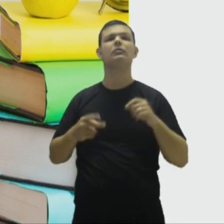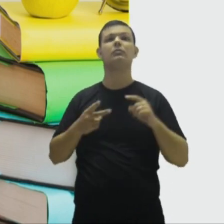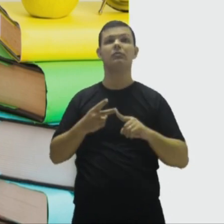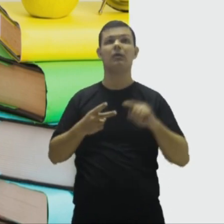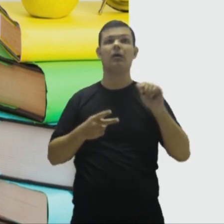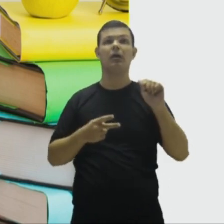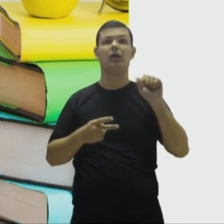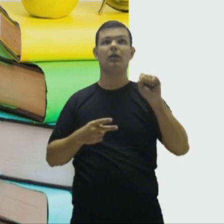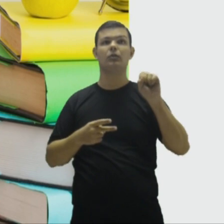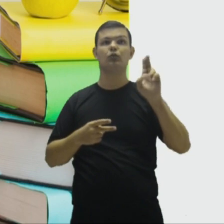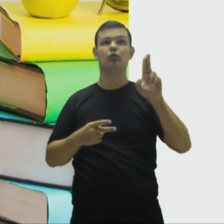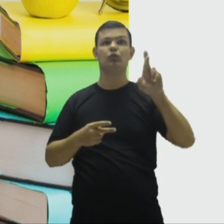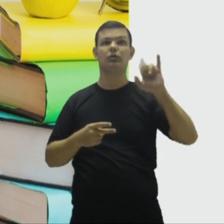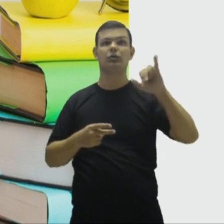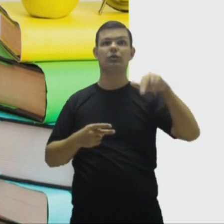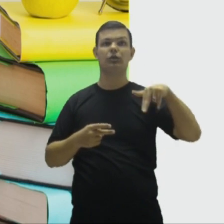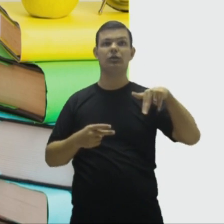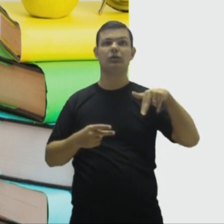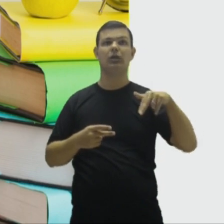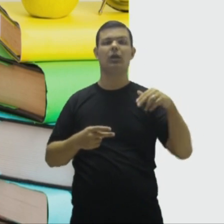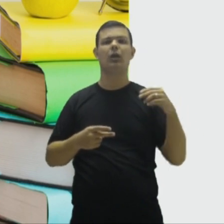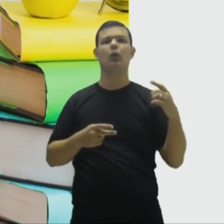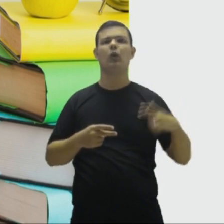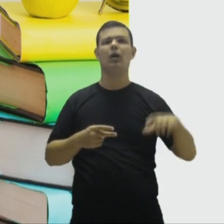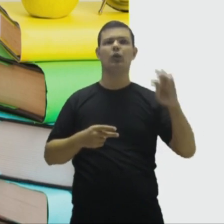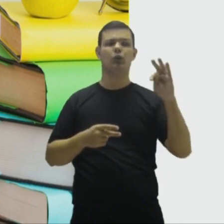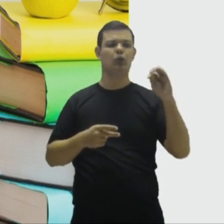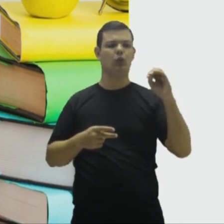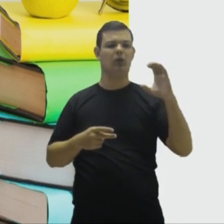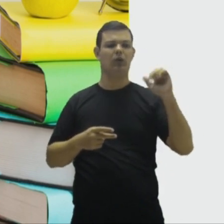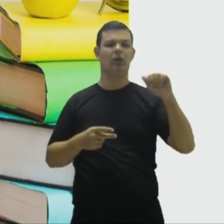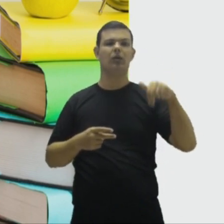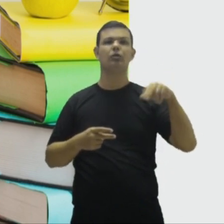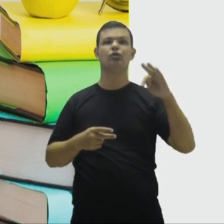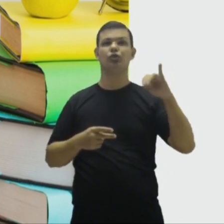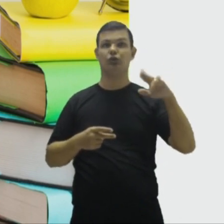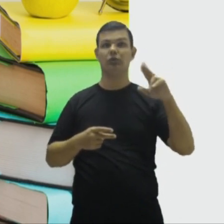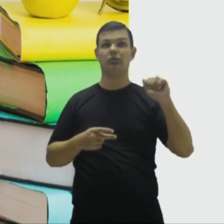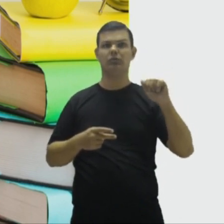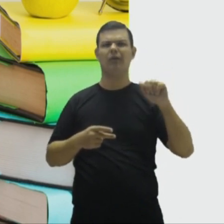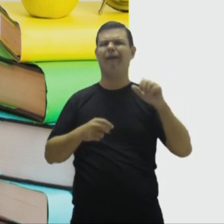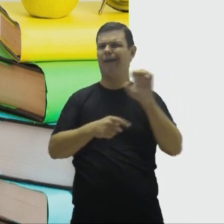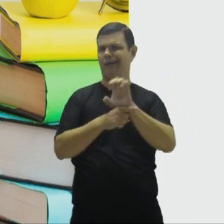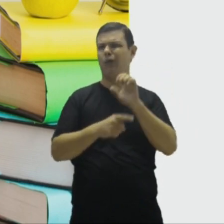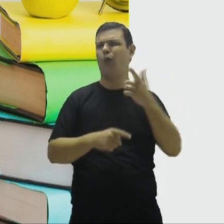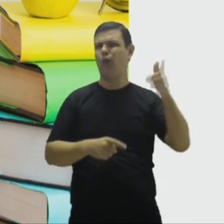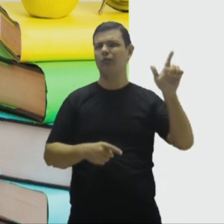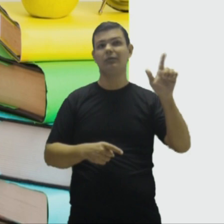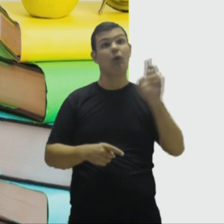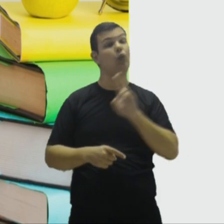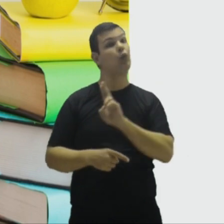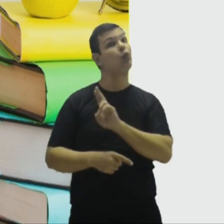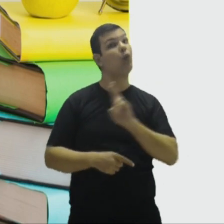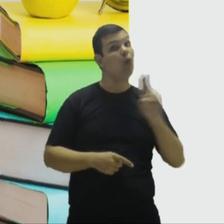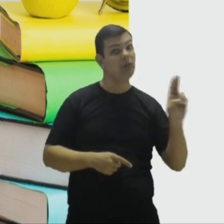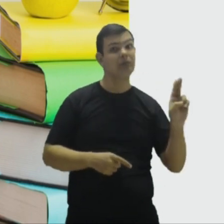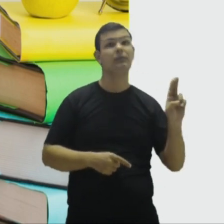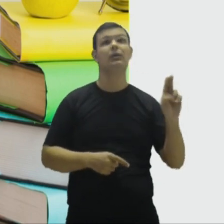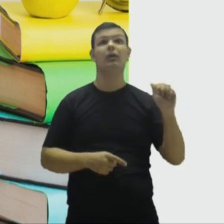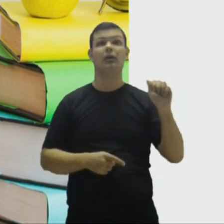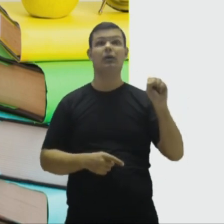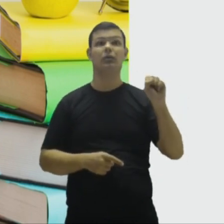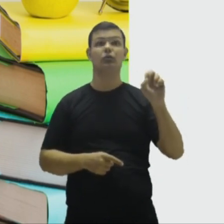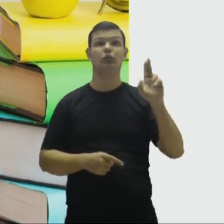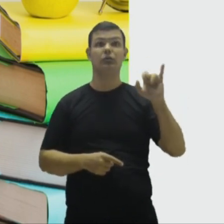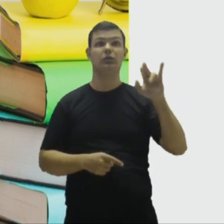Assurini do Tocantins. Ah, professor, mas Assurini não é do Tocantins, do outro estado? Não. O nome Assurini do Tocantins